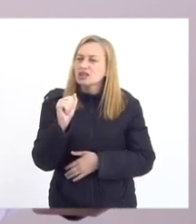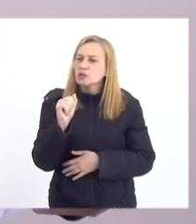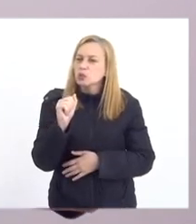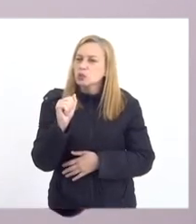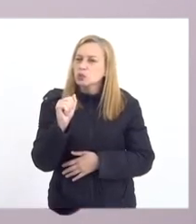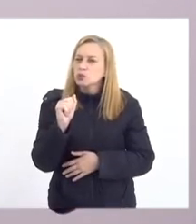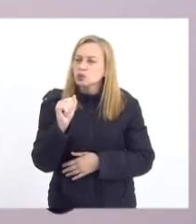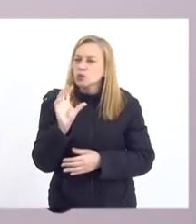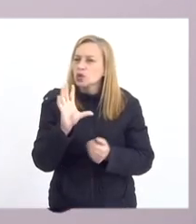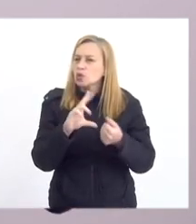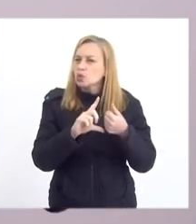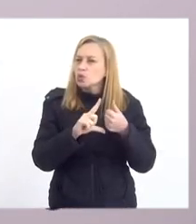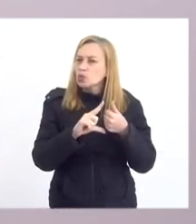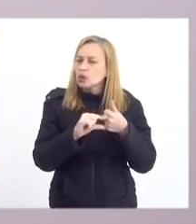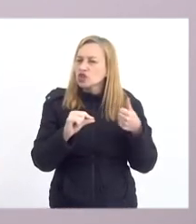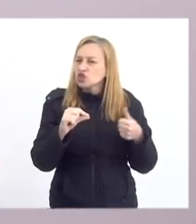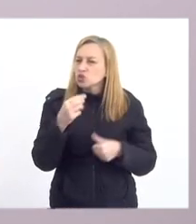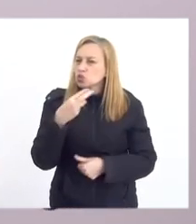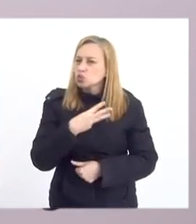no artigo 3º